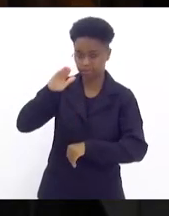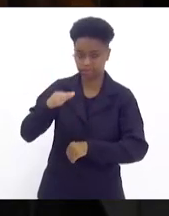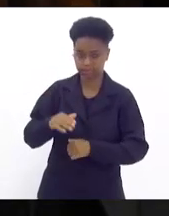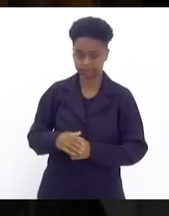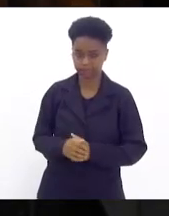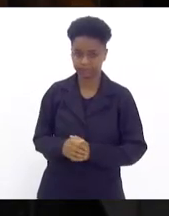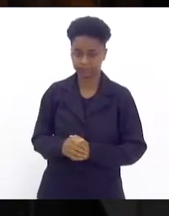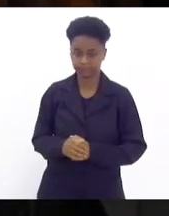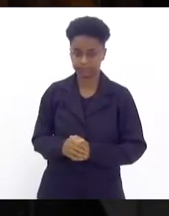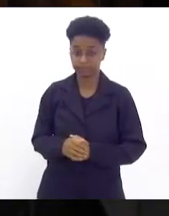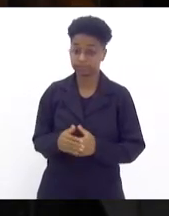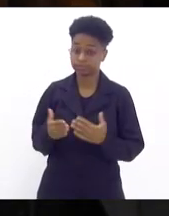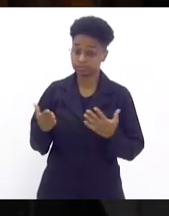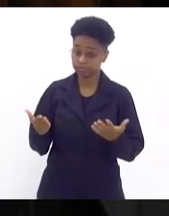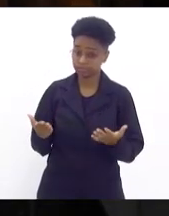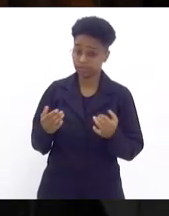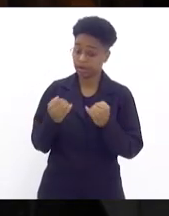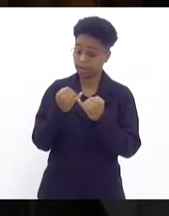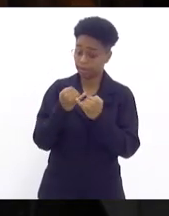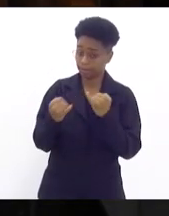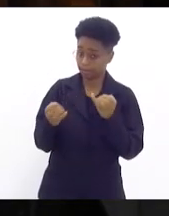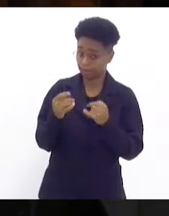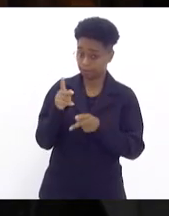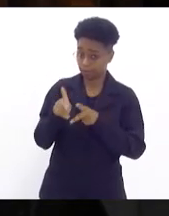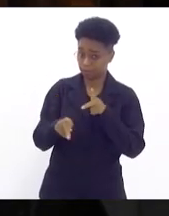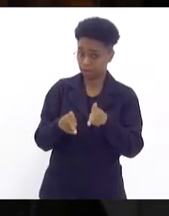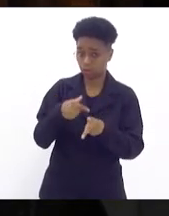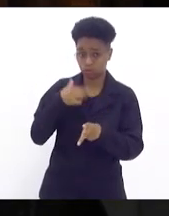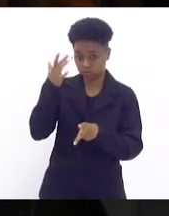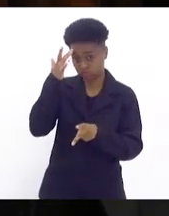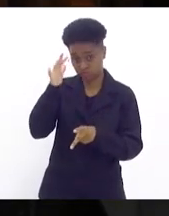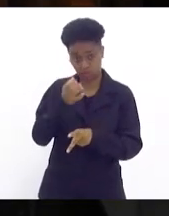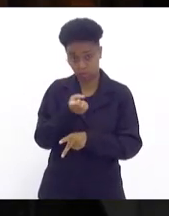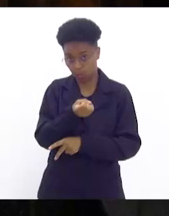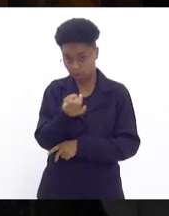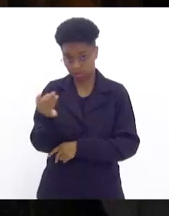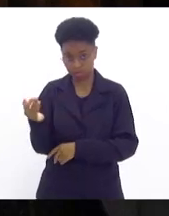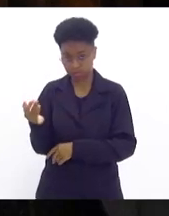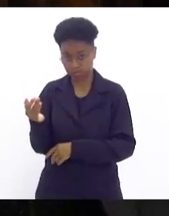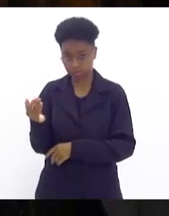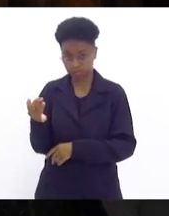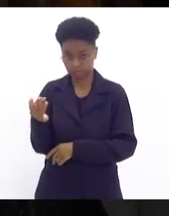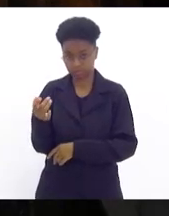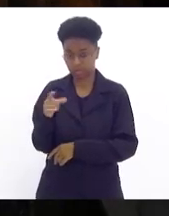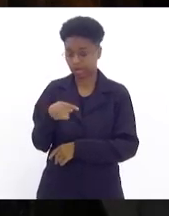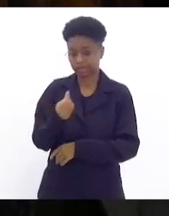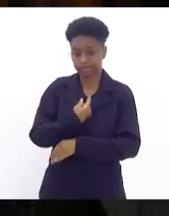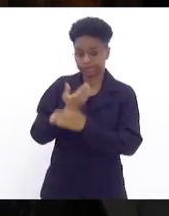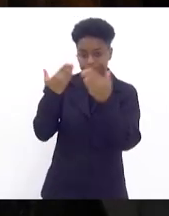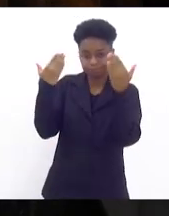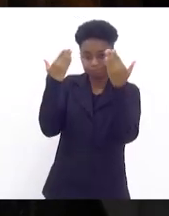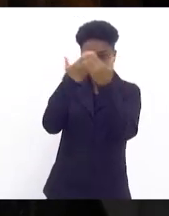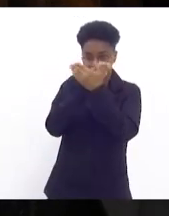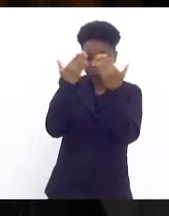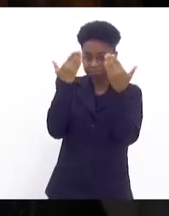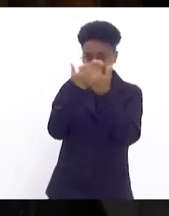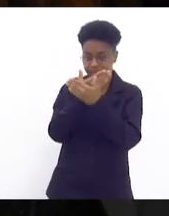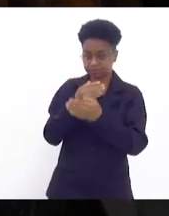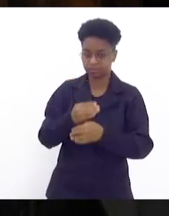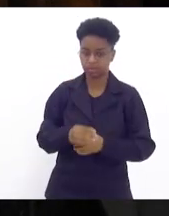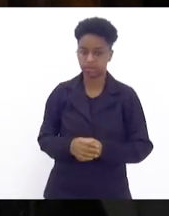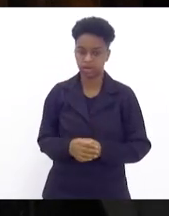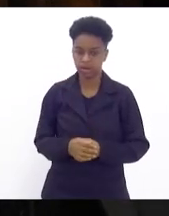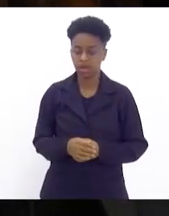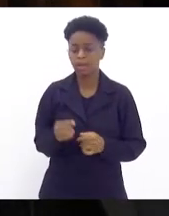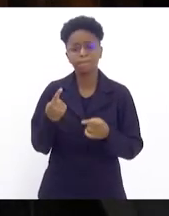parte dessa população eu não sei quantos são invisíveis porque